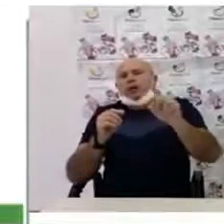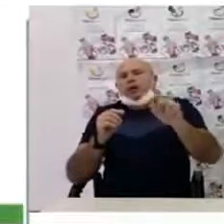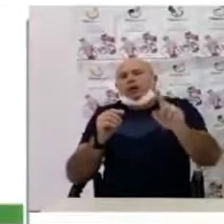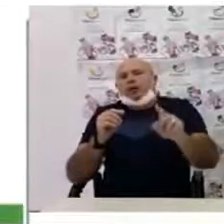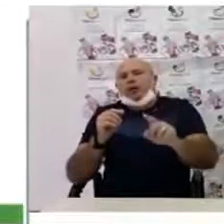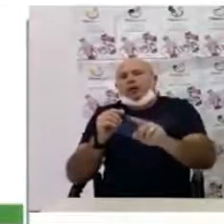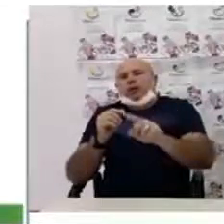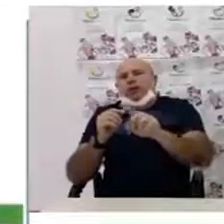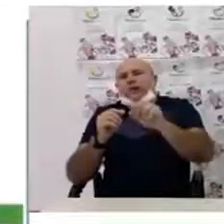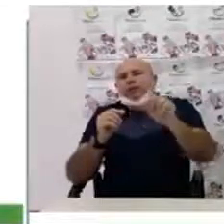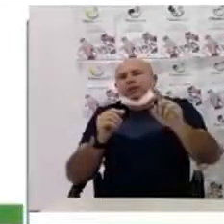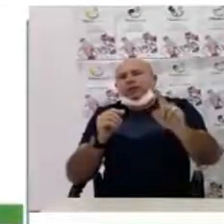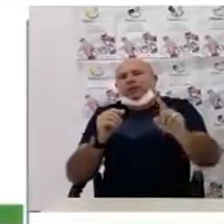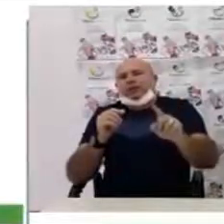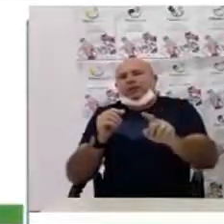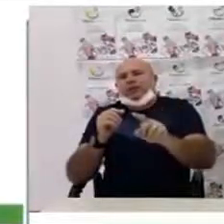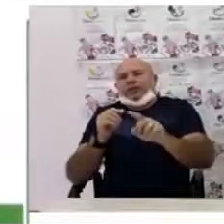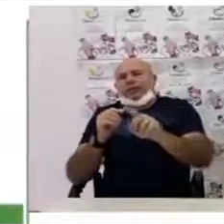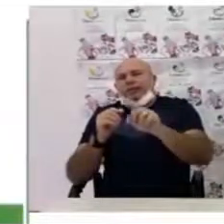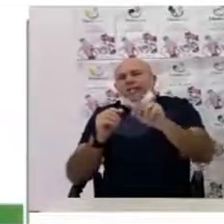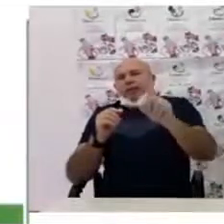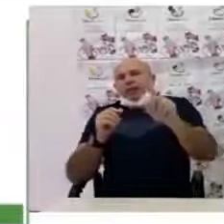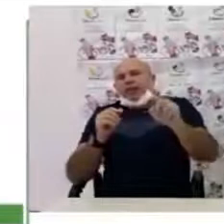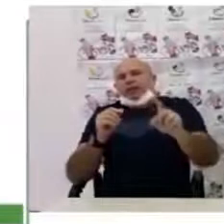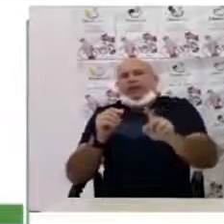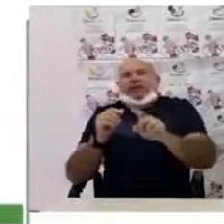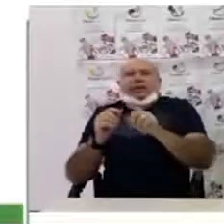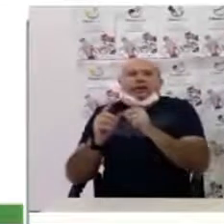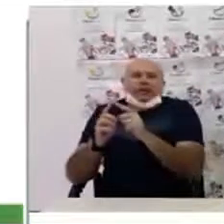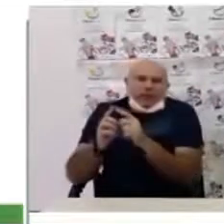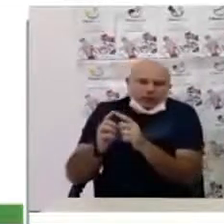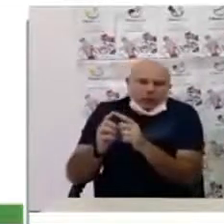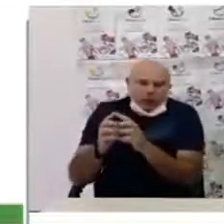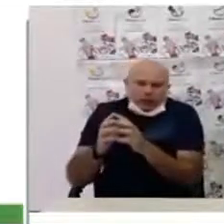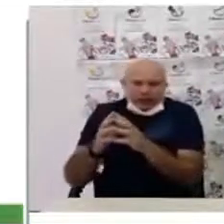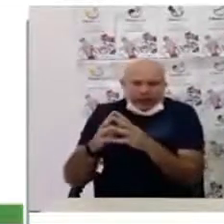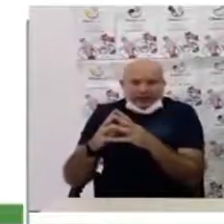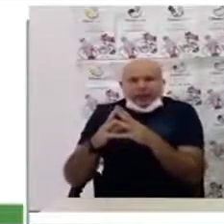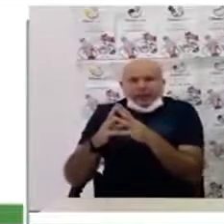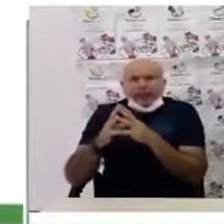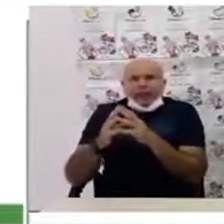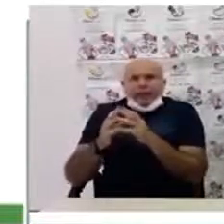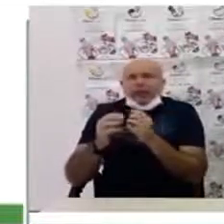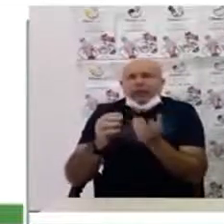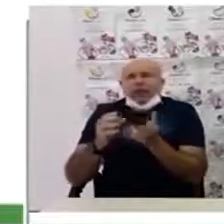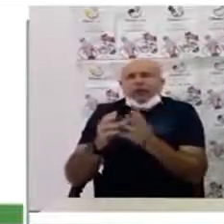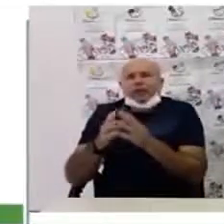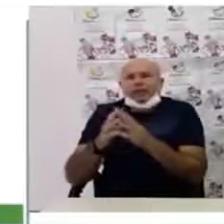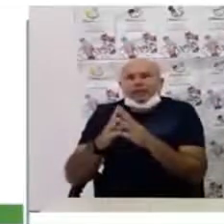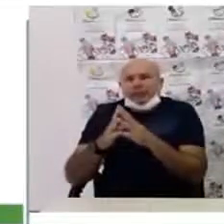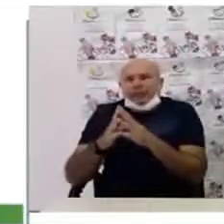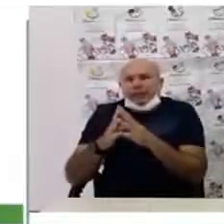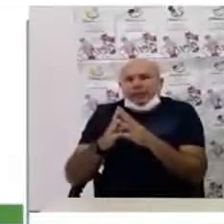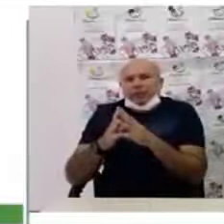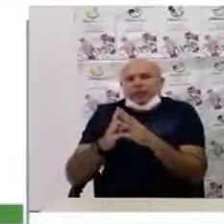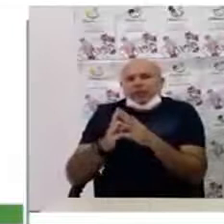redor do núcleo, né, com a região positiva, e todos nós sabemos que cargas opostas se atraem, e aí como é que você